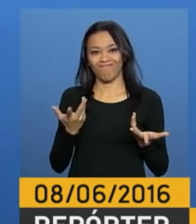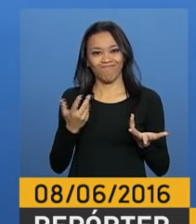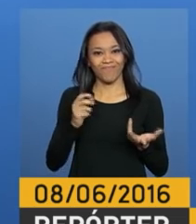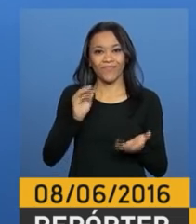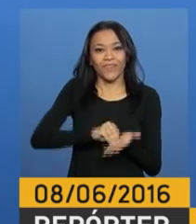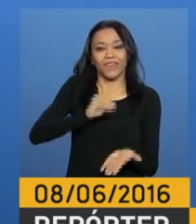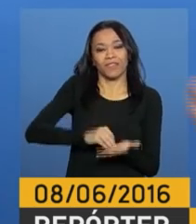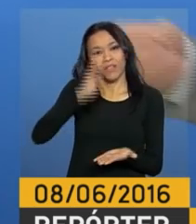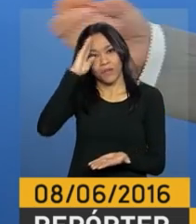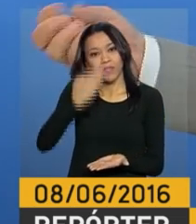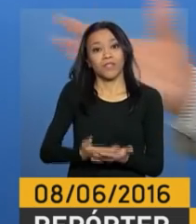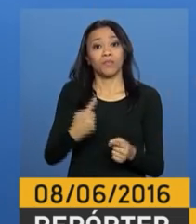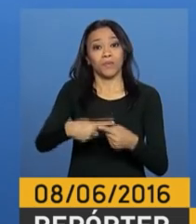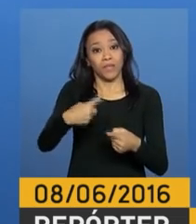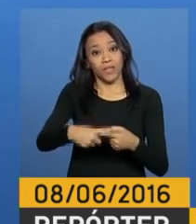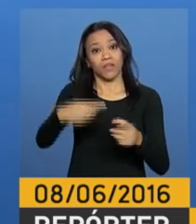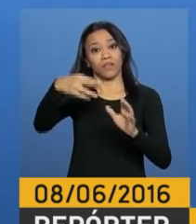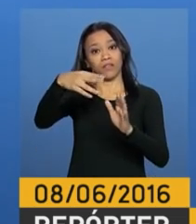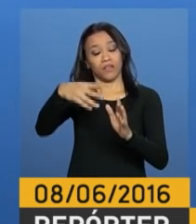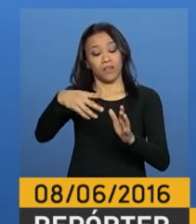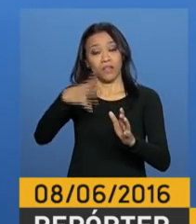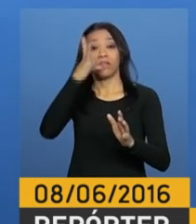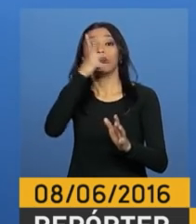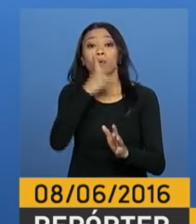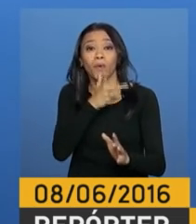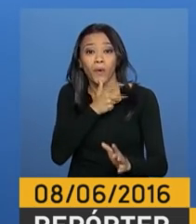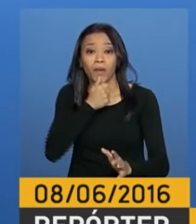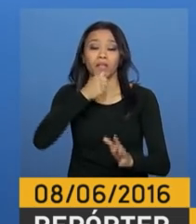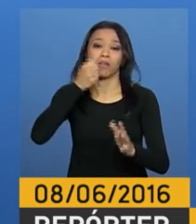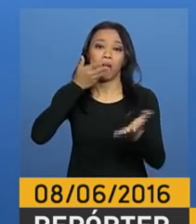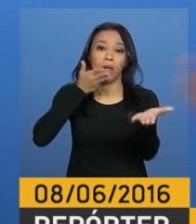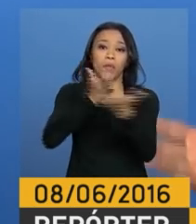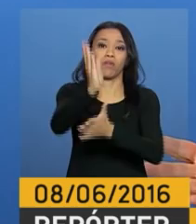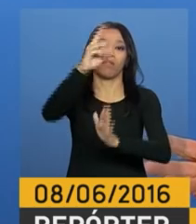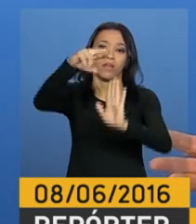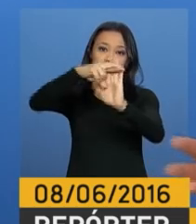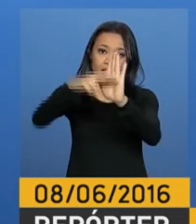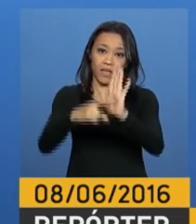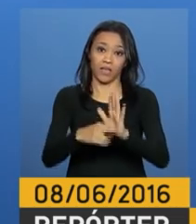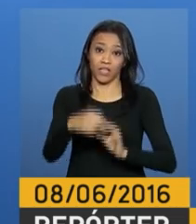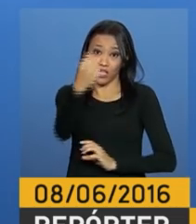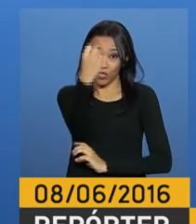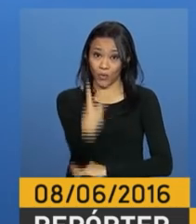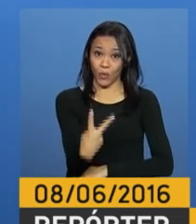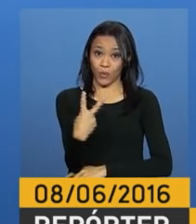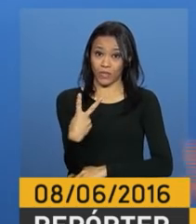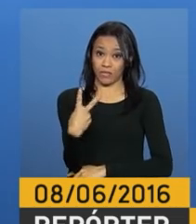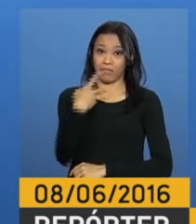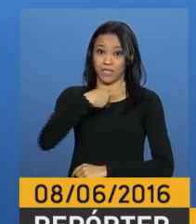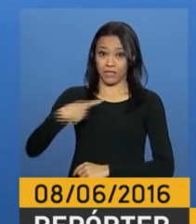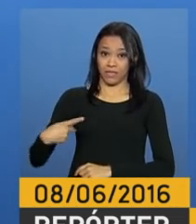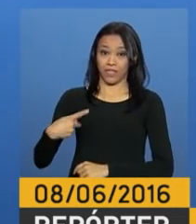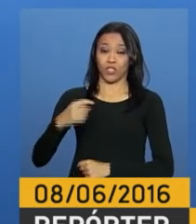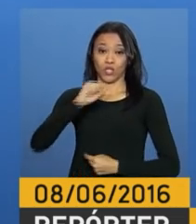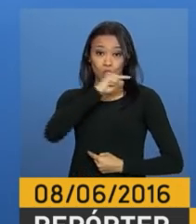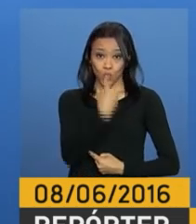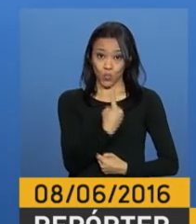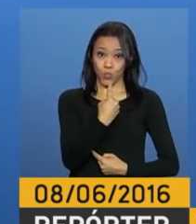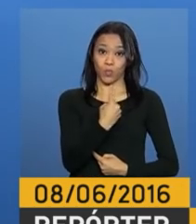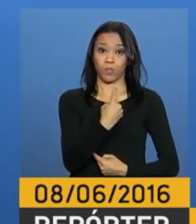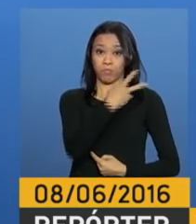se dá pelas regras num período muito longo e com dois presidentes da república um exercício e outro